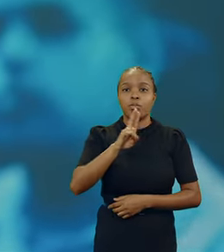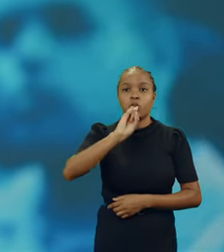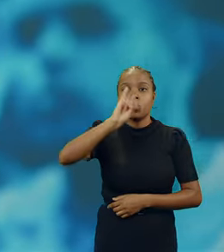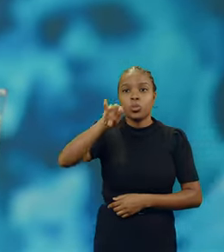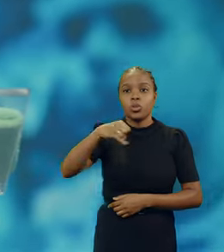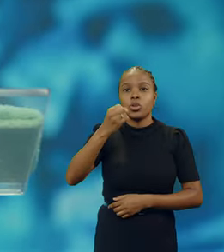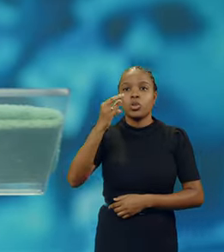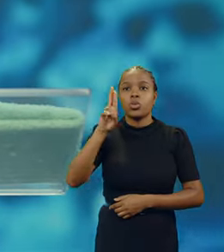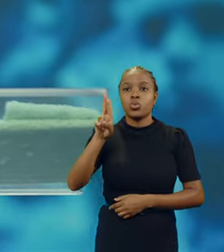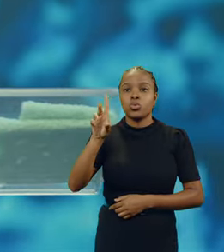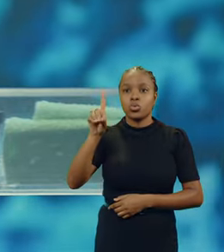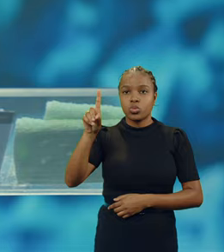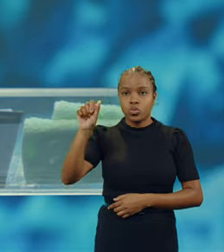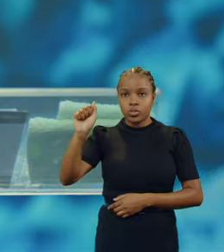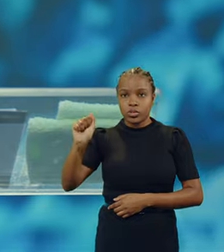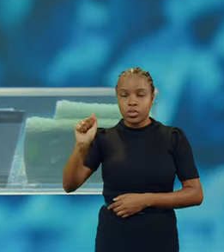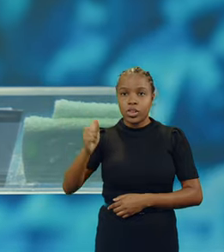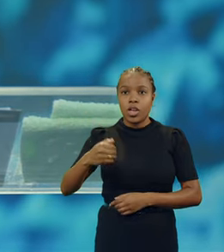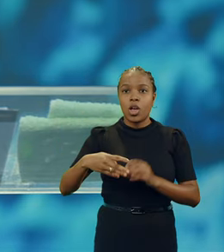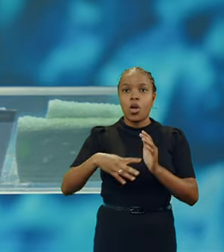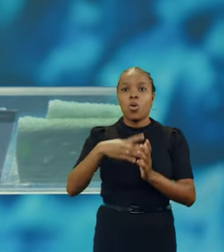Judá era o quarto filho de Jacó.